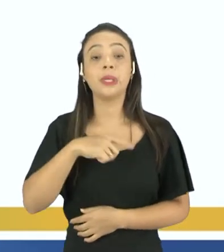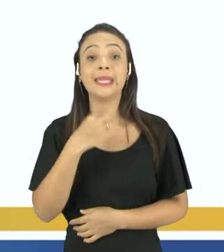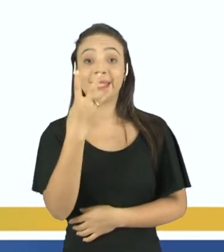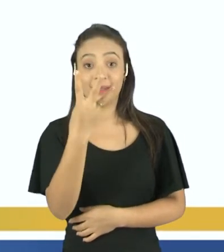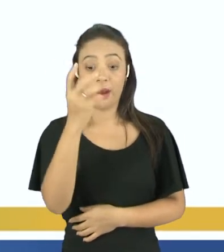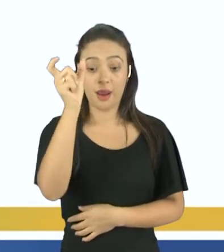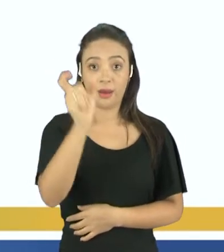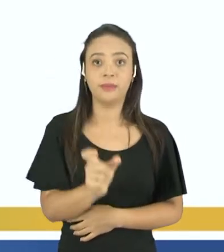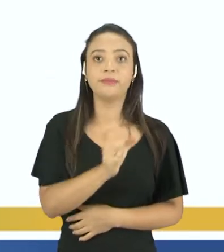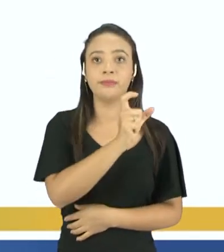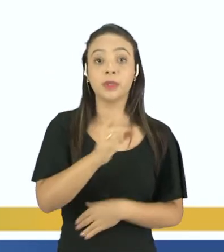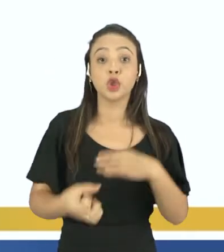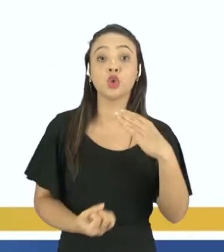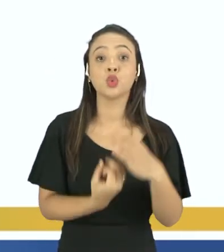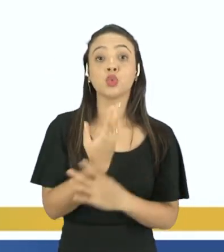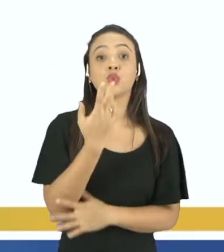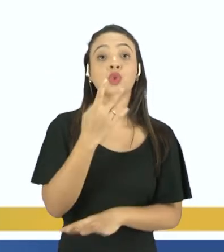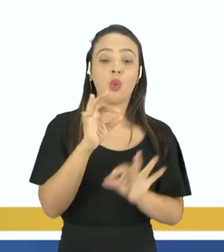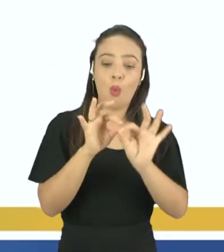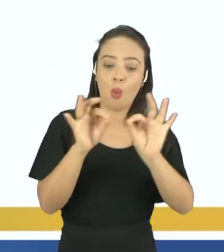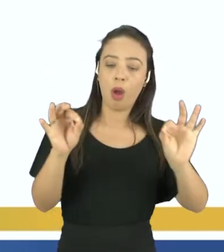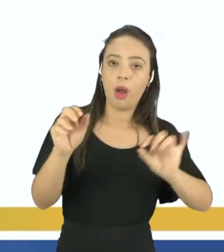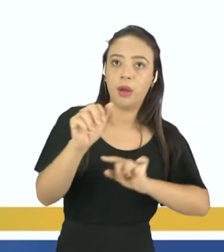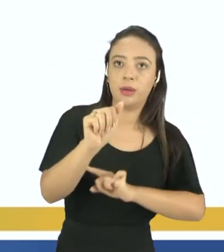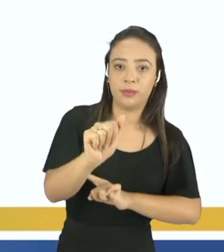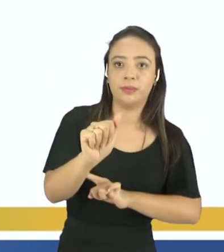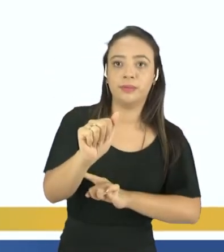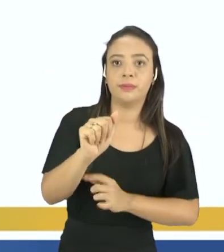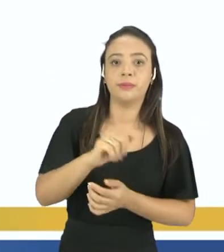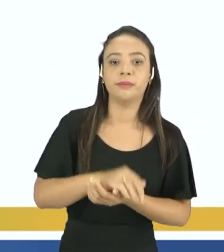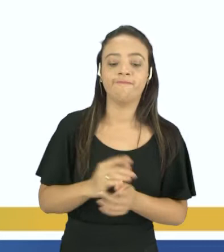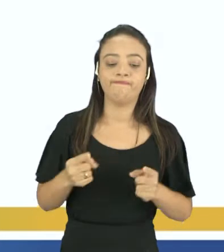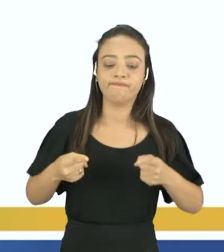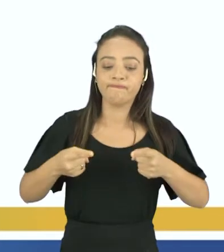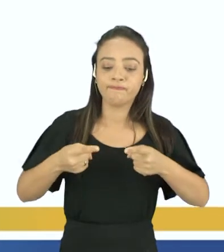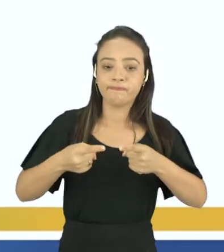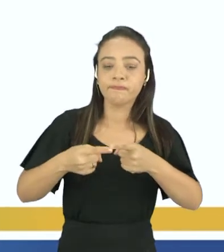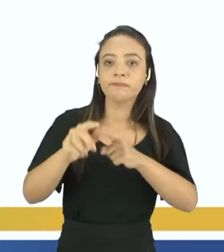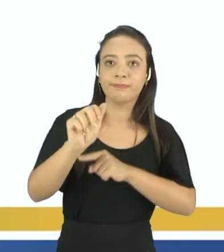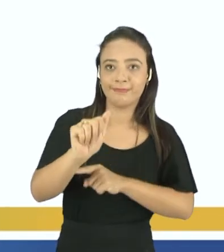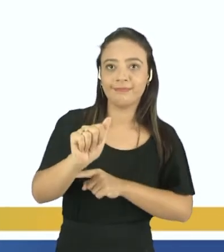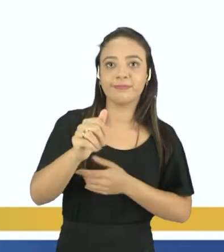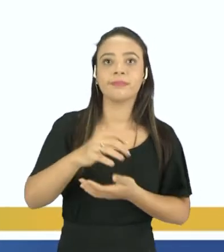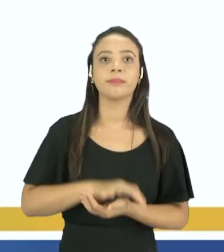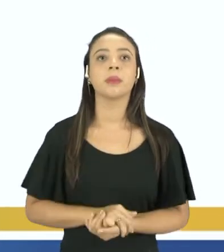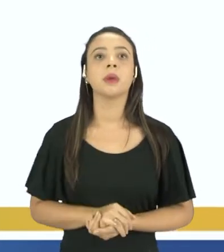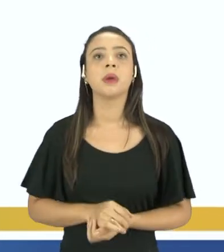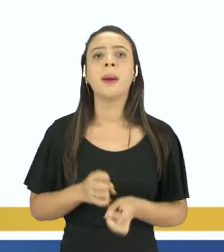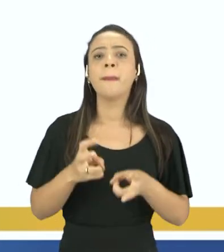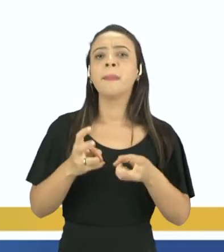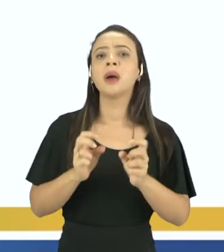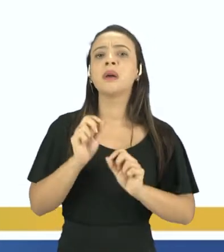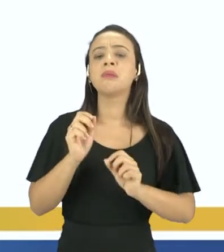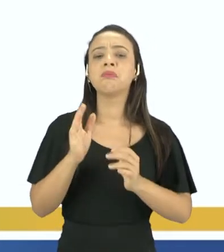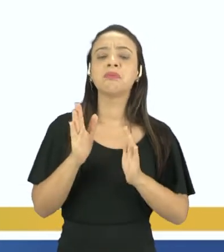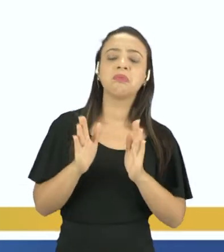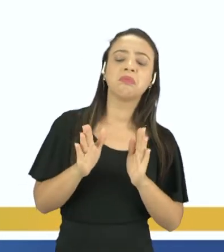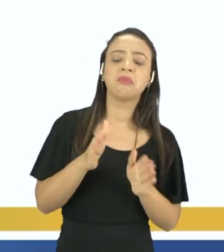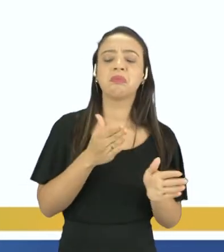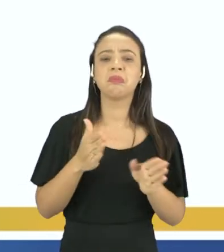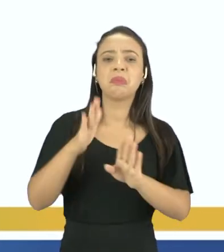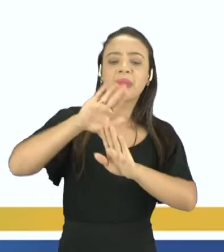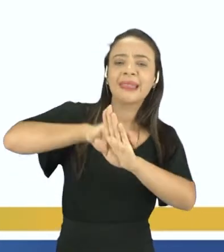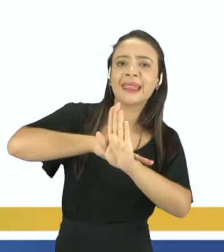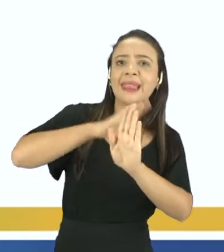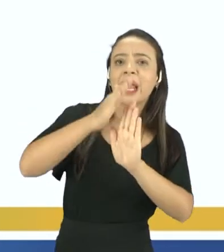diagonais saindo do vértice A certo então Observe aí que dependendo da quantidade de lados nós